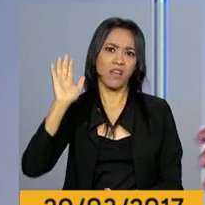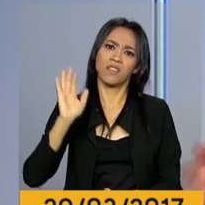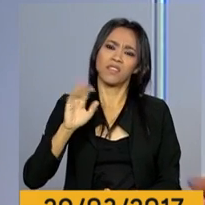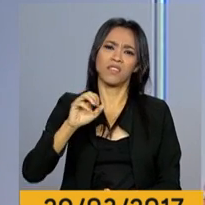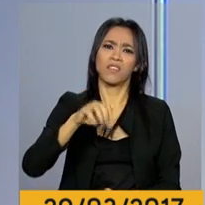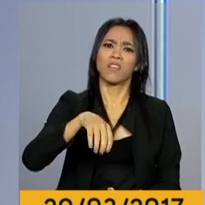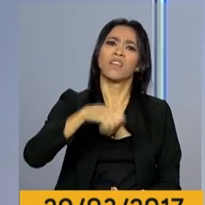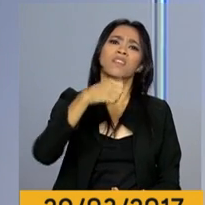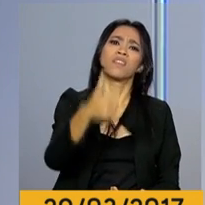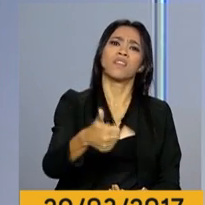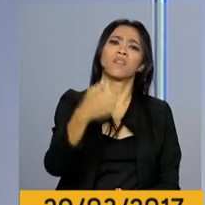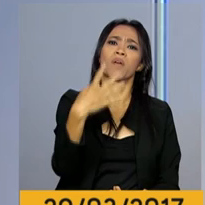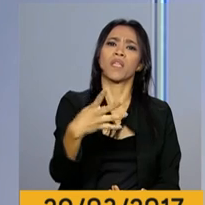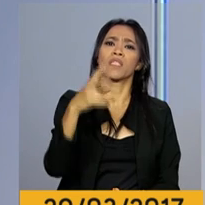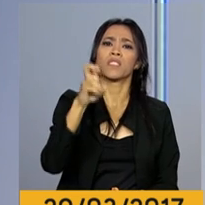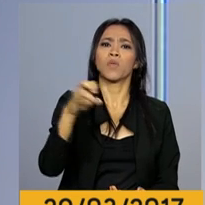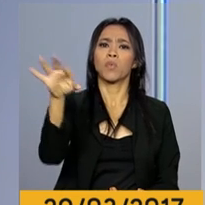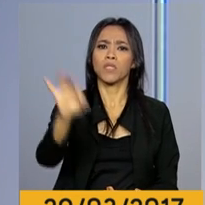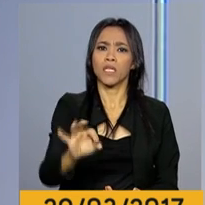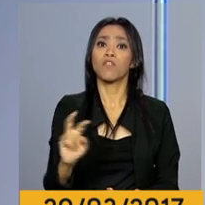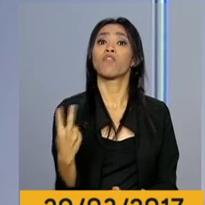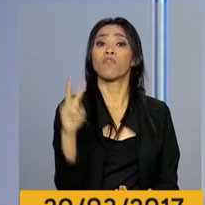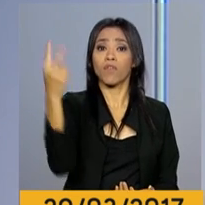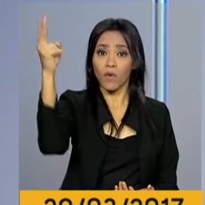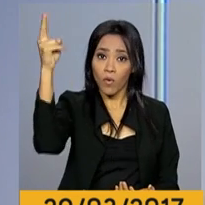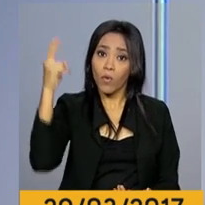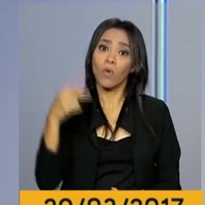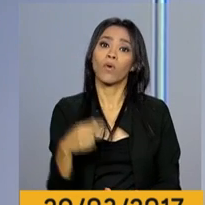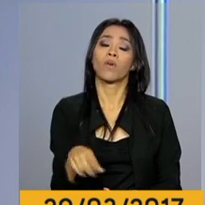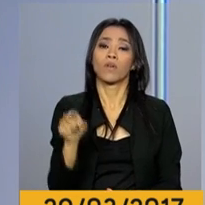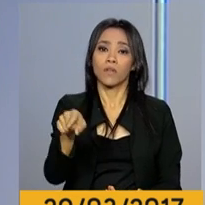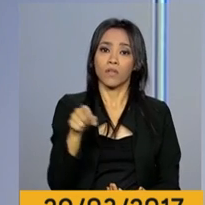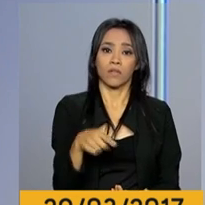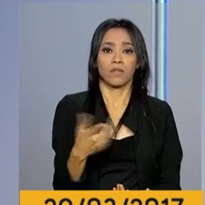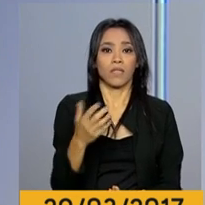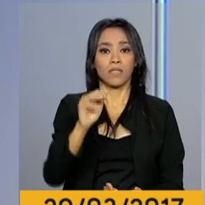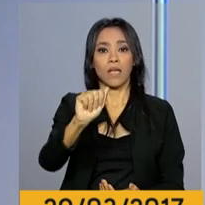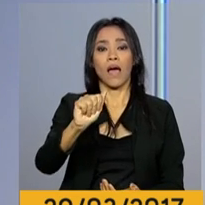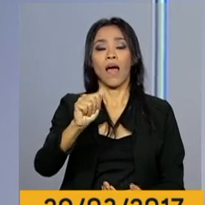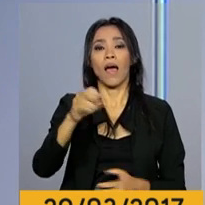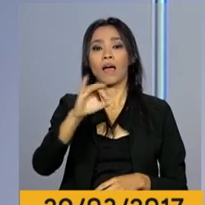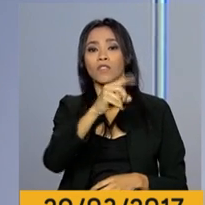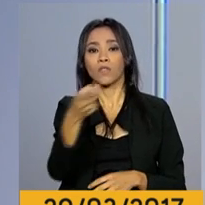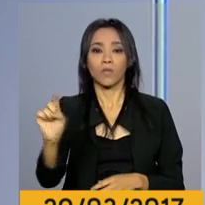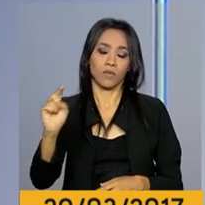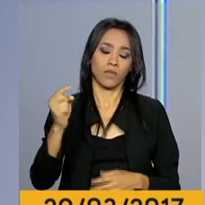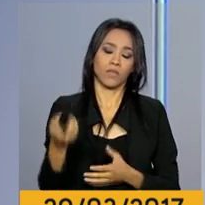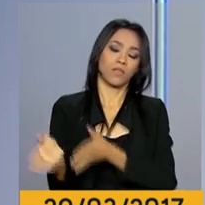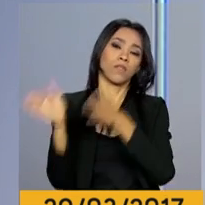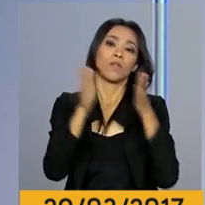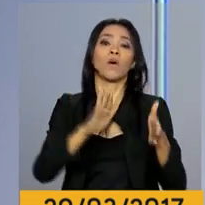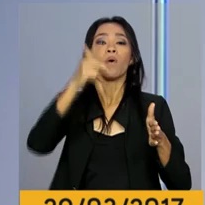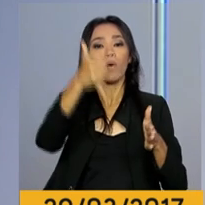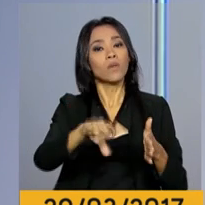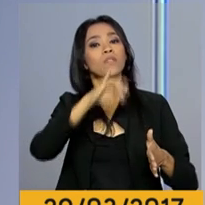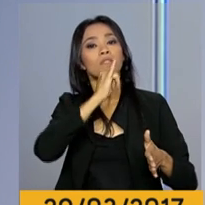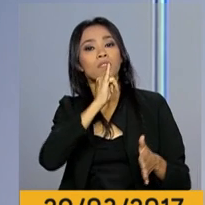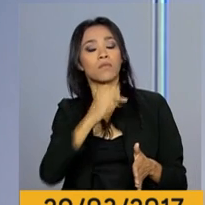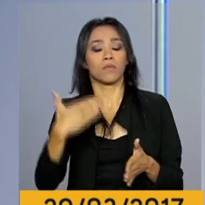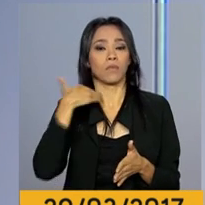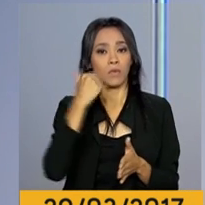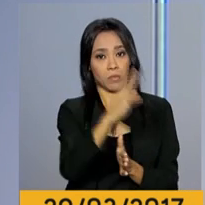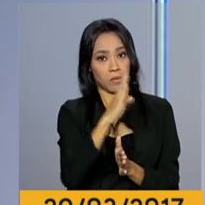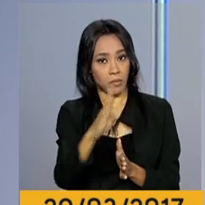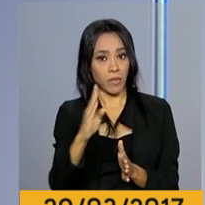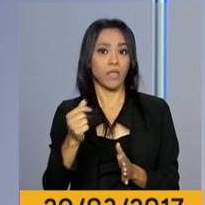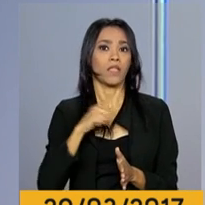45% a valorização do mercado da petrobras de bandeira ou o banco do brasil que teve valorização de mais de